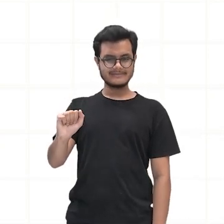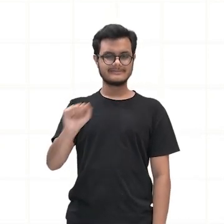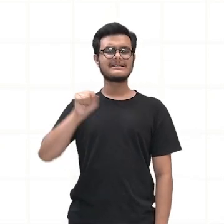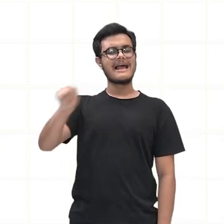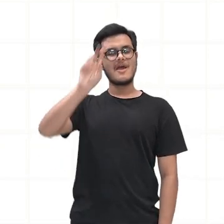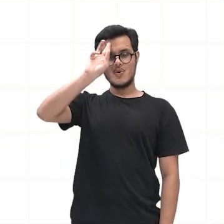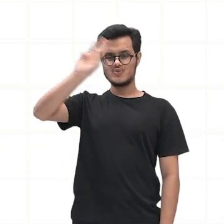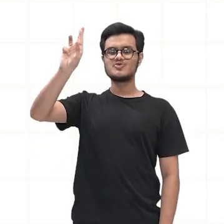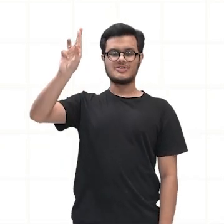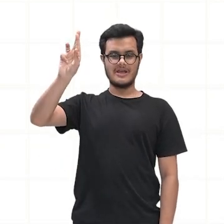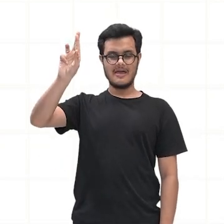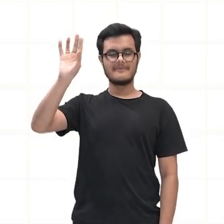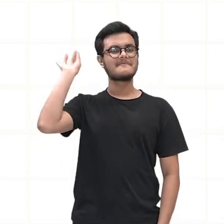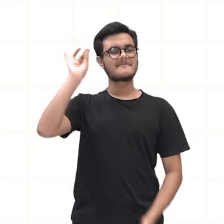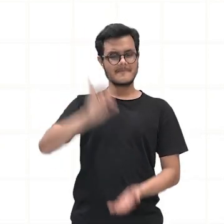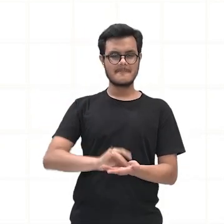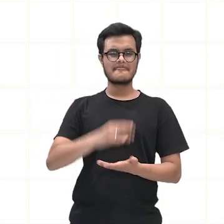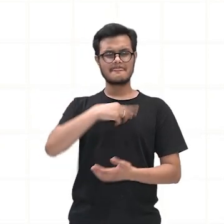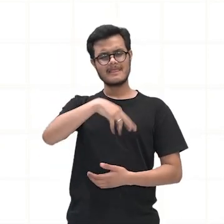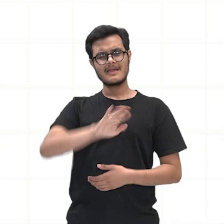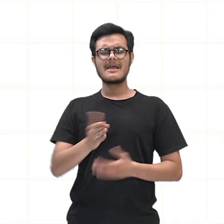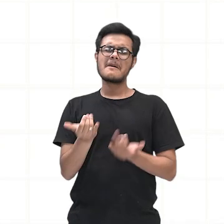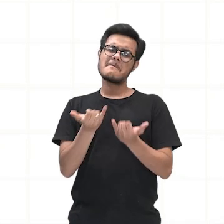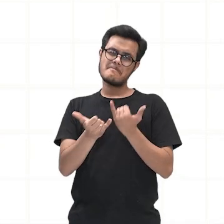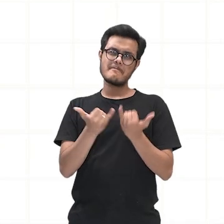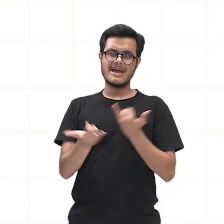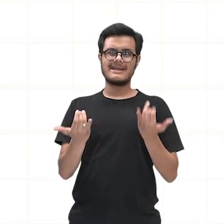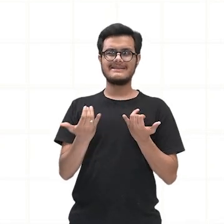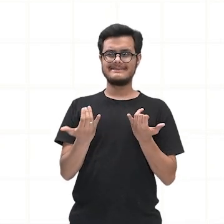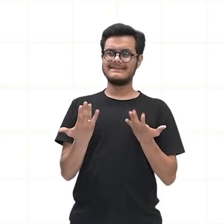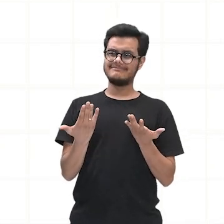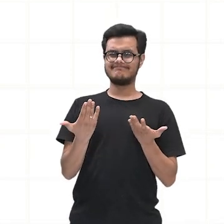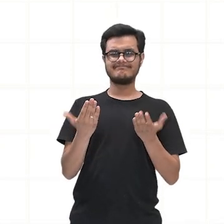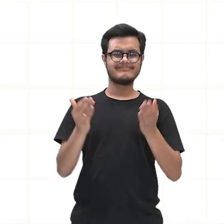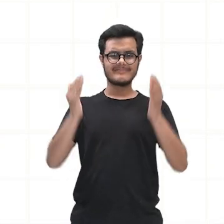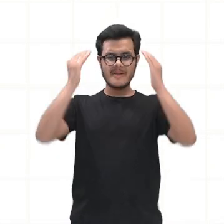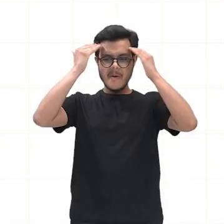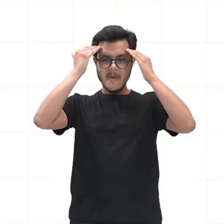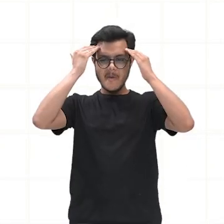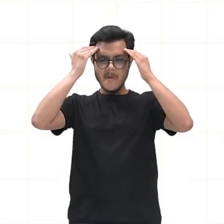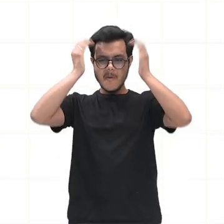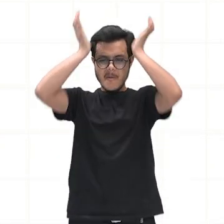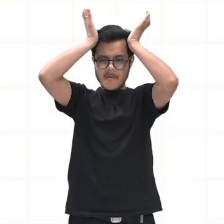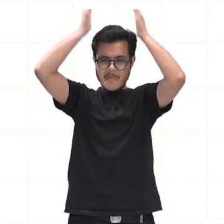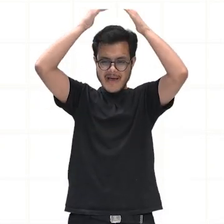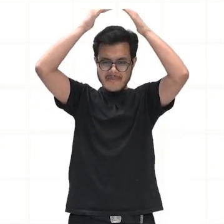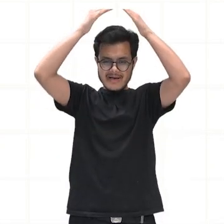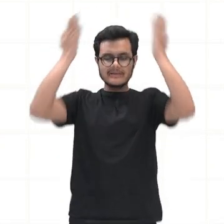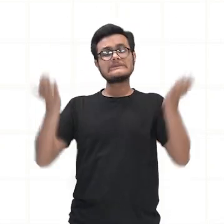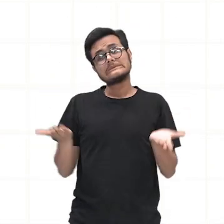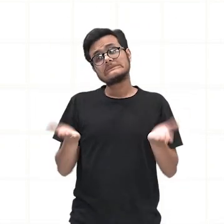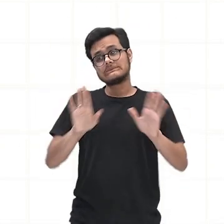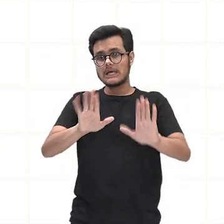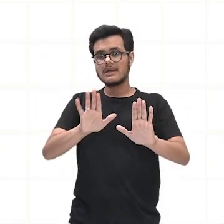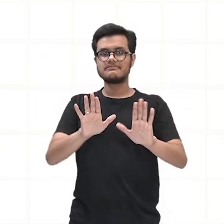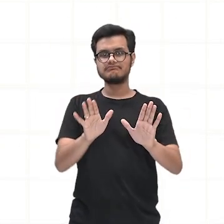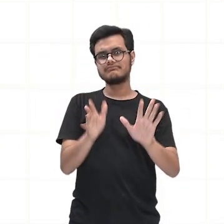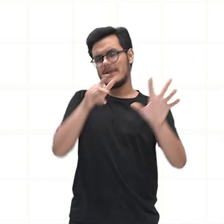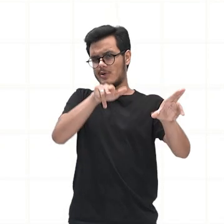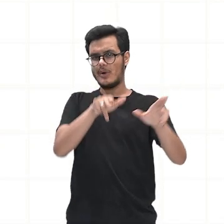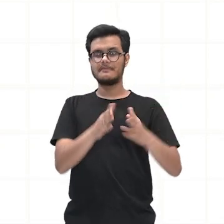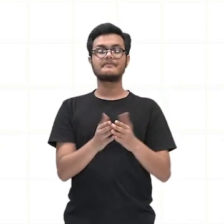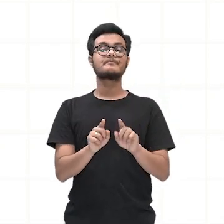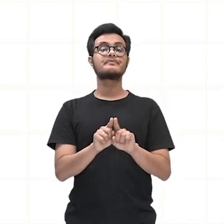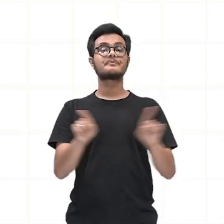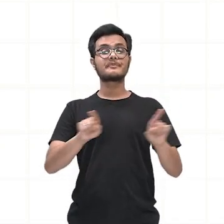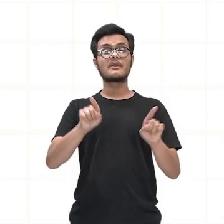vai ser algo próximo ali do que seria o Papa no Império Romano, tá? Ele